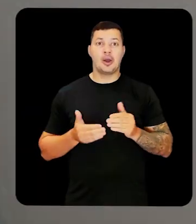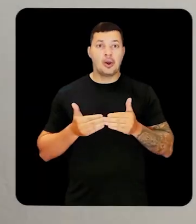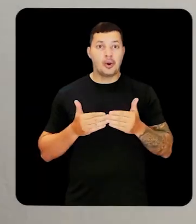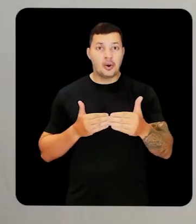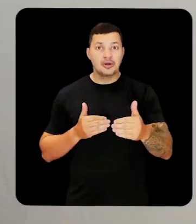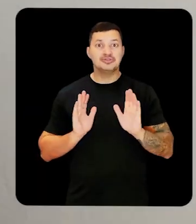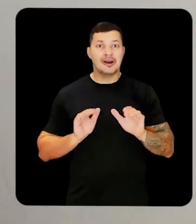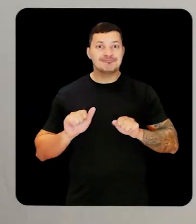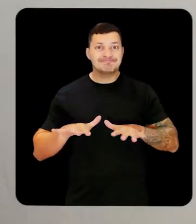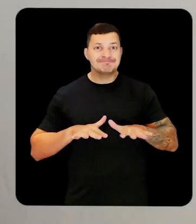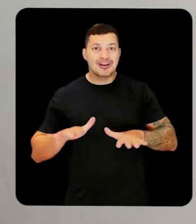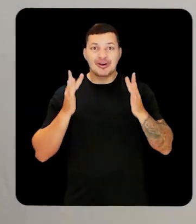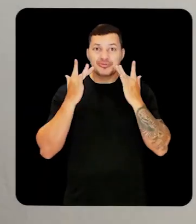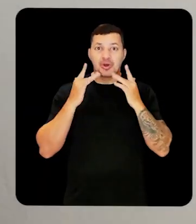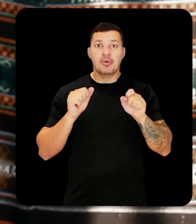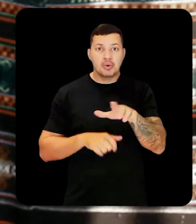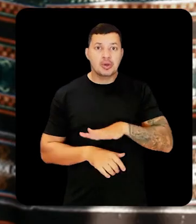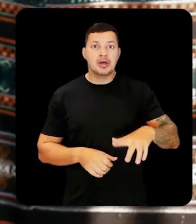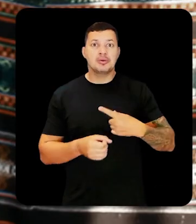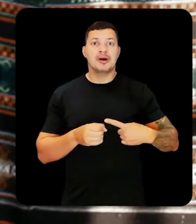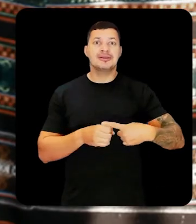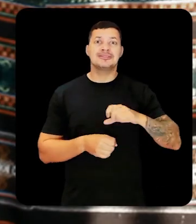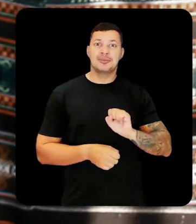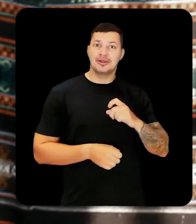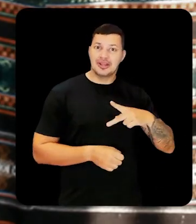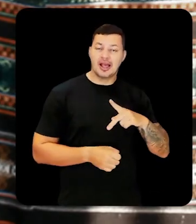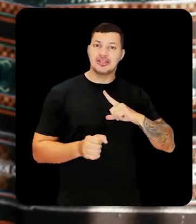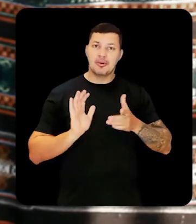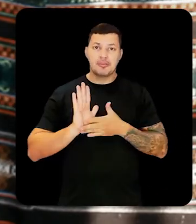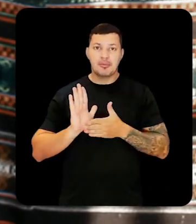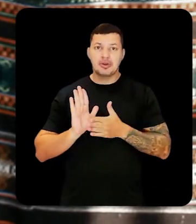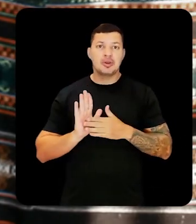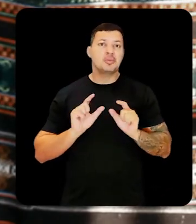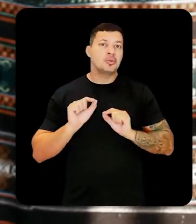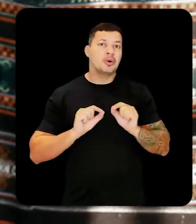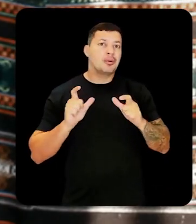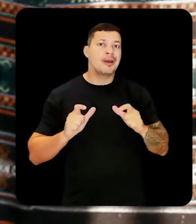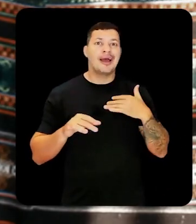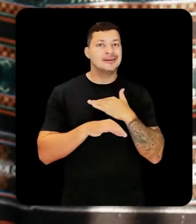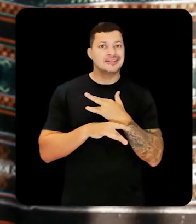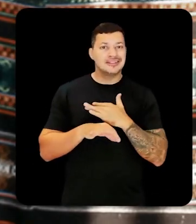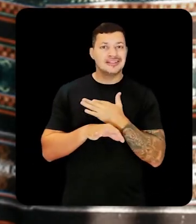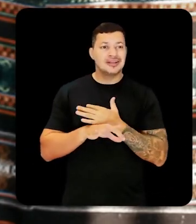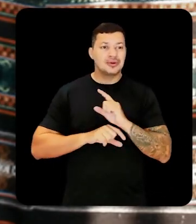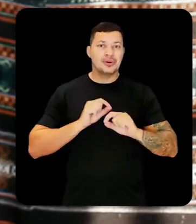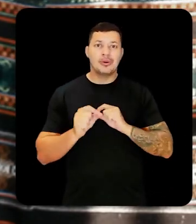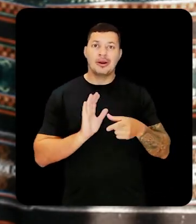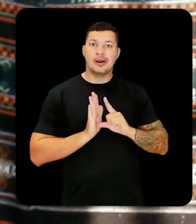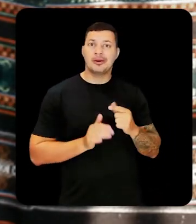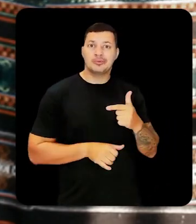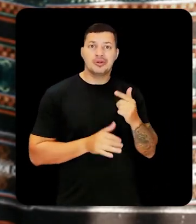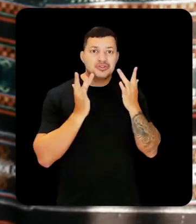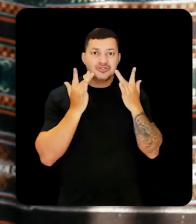E a partir dali começou o movimento teatral em São Pedro da Aldeia. A gente vinha com propostas que eram muito ousadas para uma cidade que,